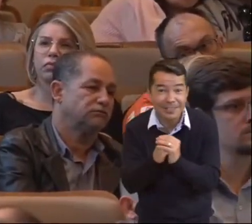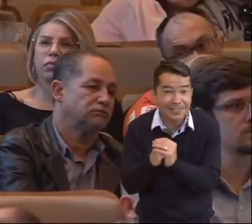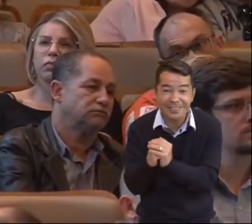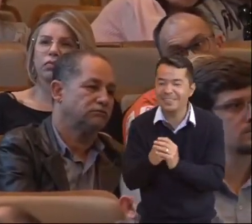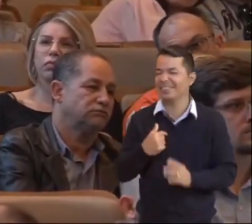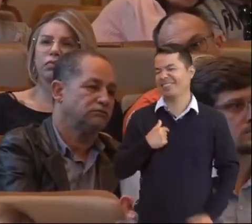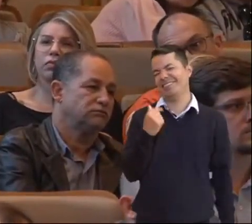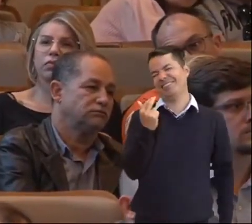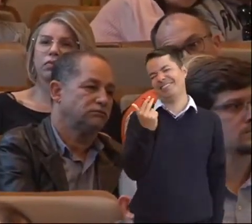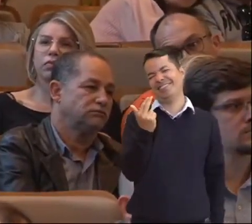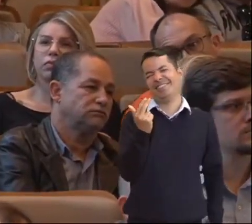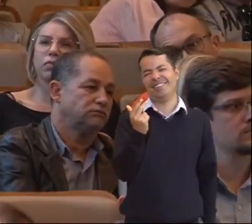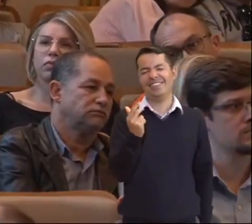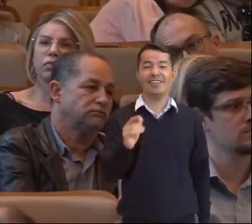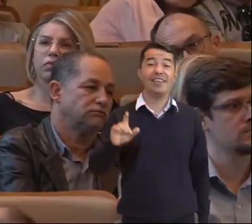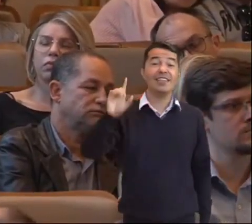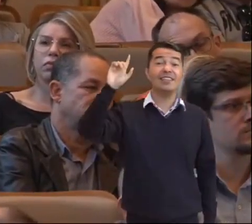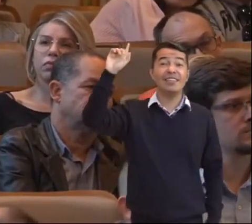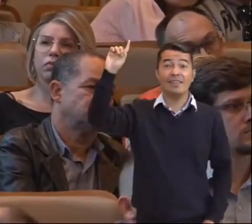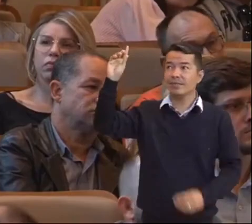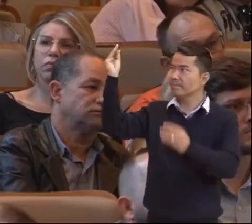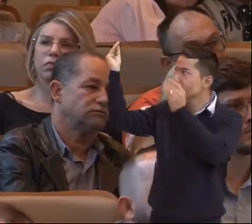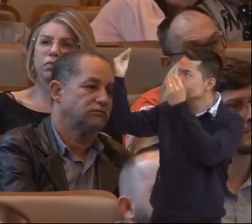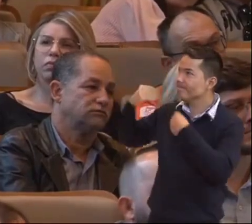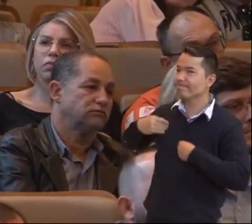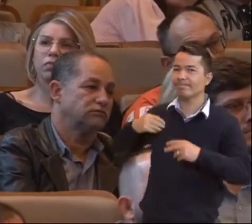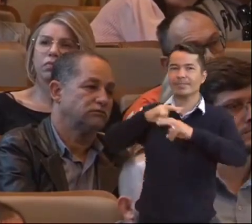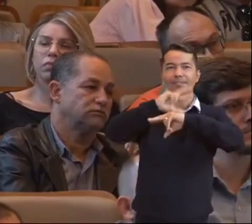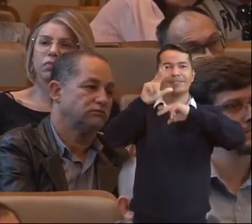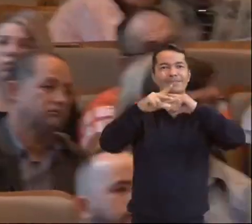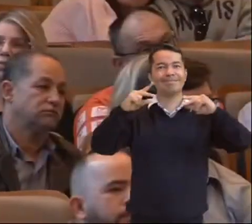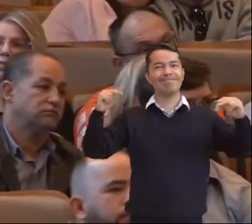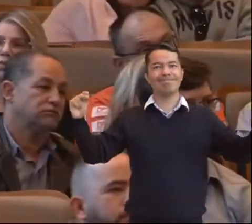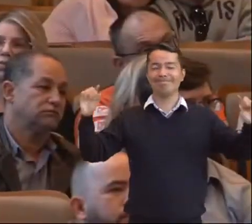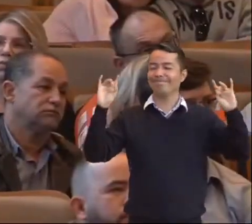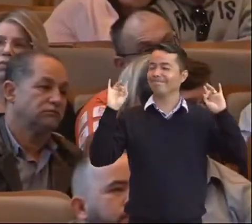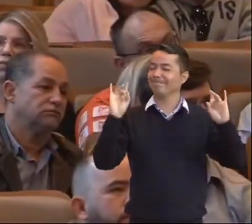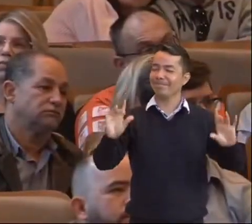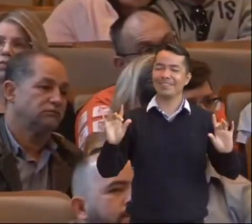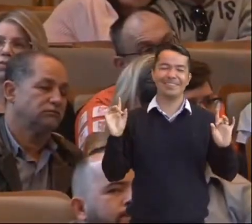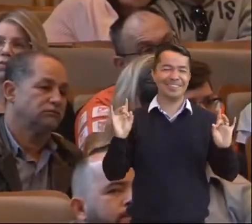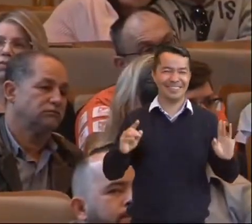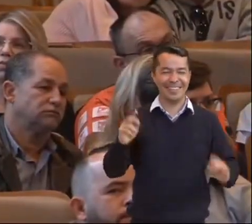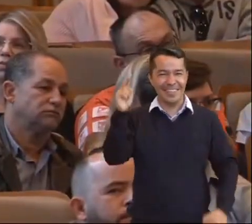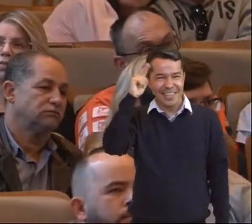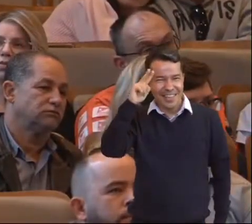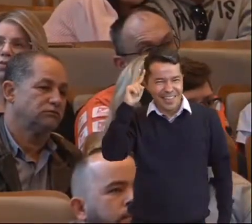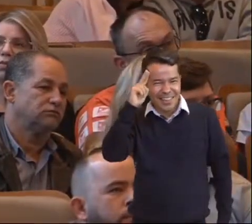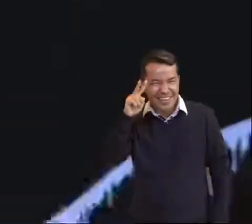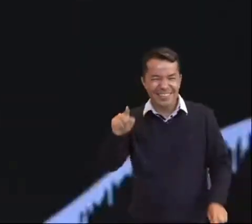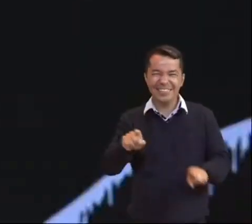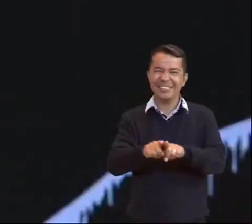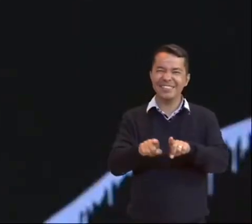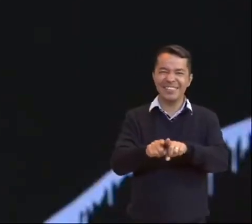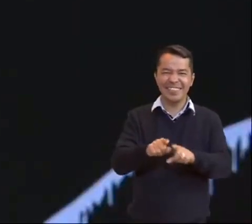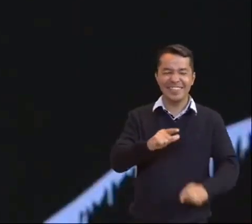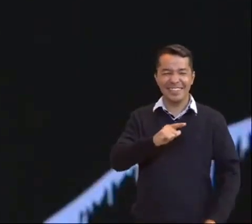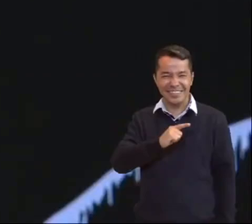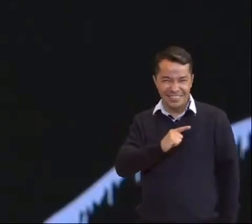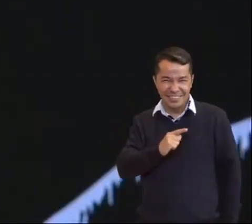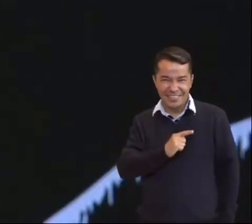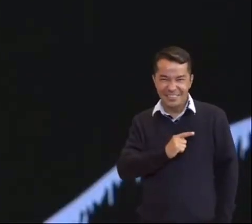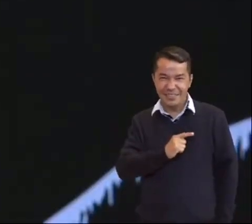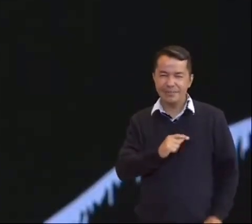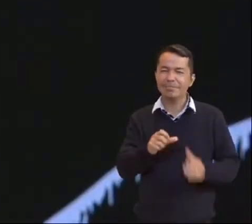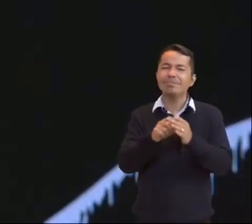filhos são os bens mais preciosos que Deus nos deu. Eu lembro quando o Beni chegou, a Silvia ganhou neném e puseram ele no meu